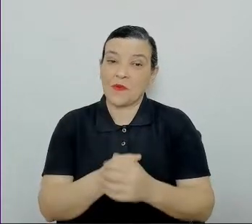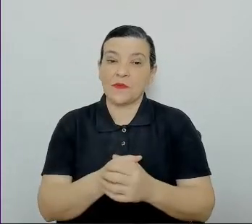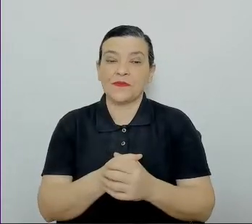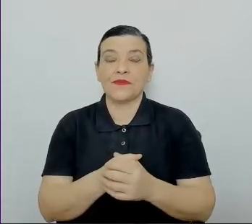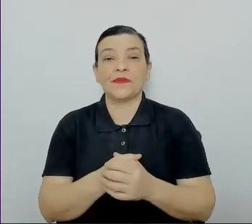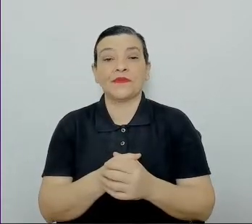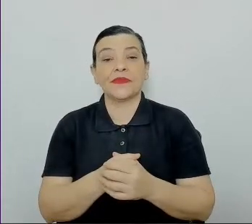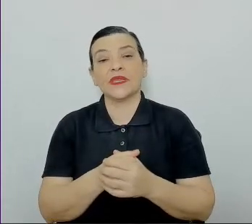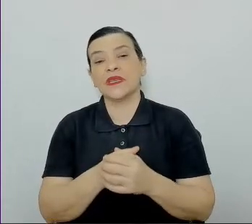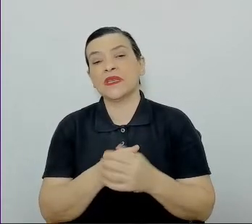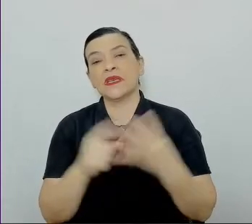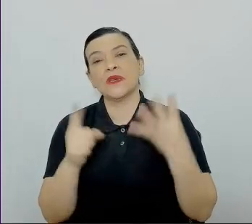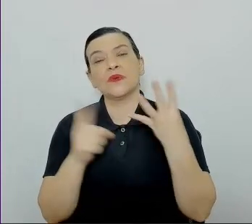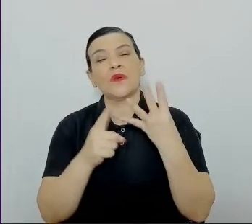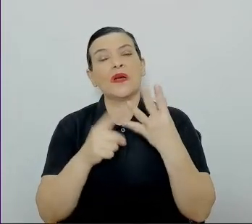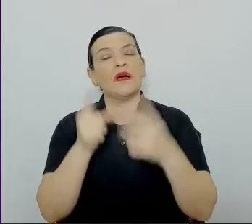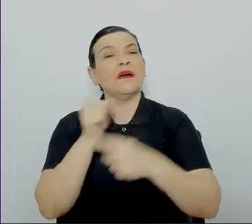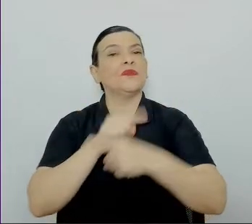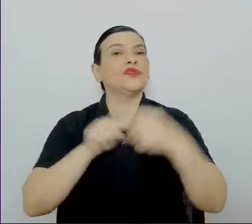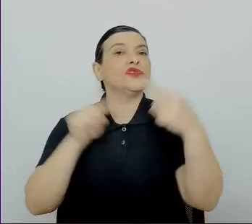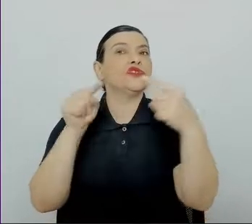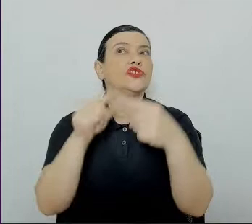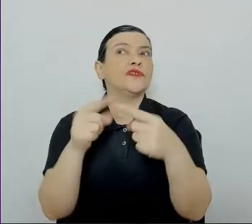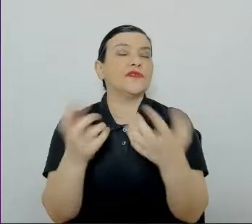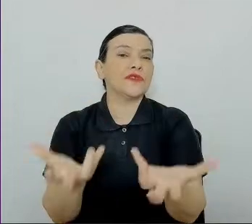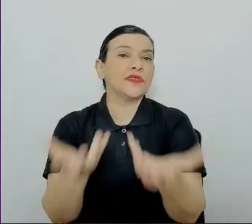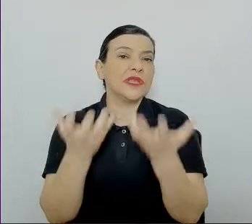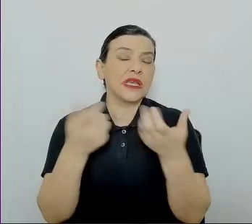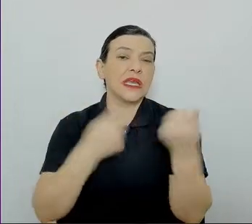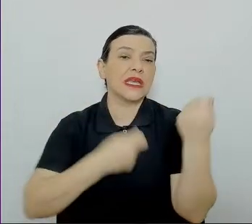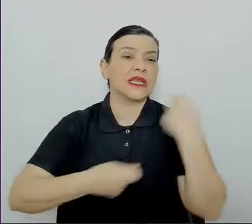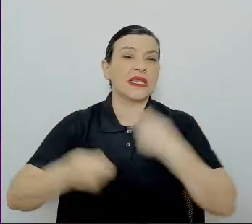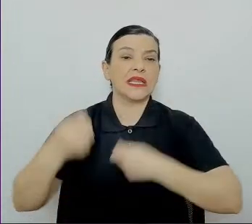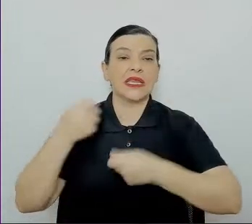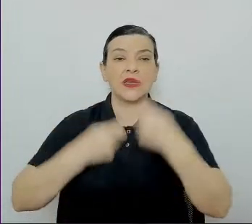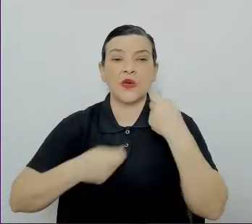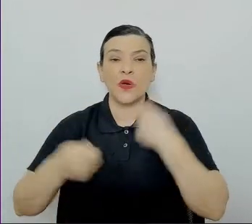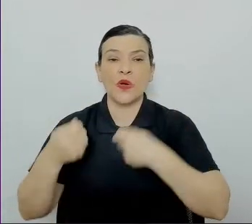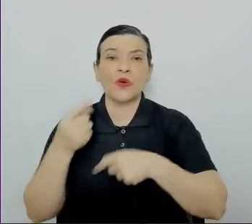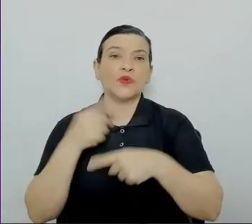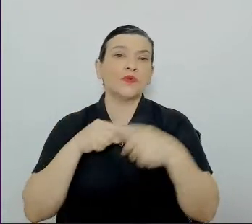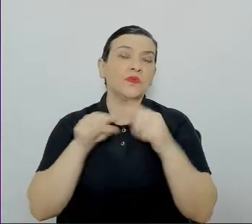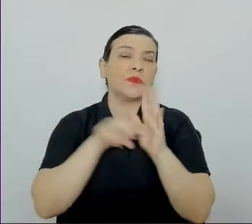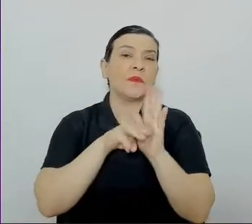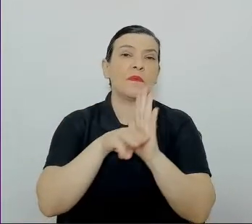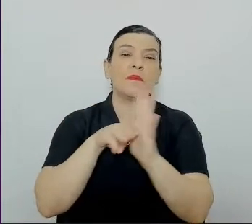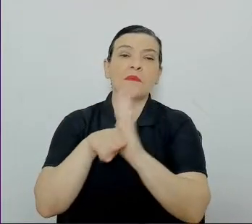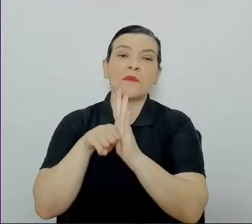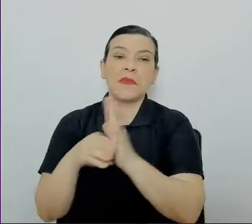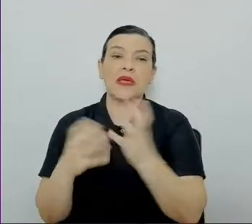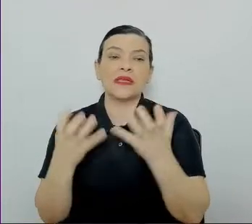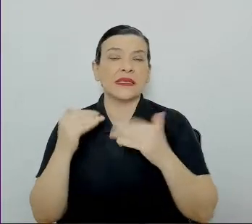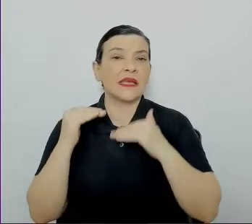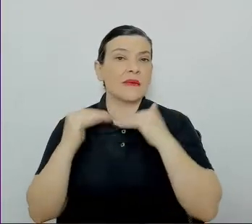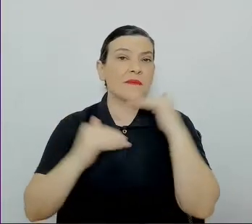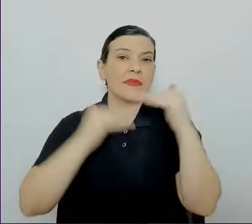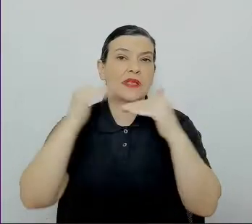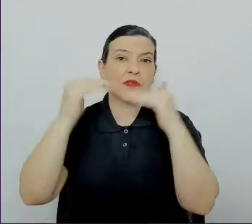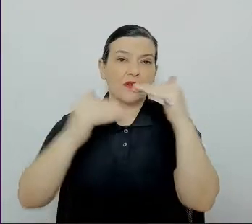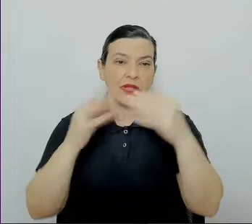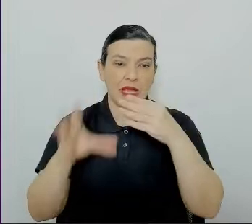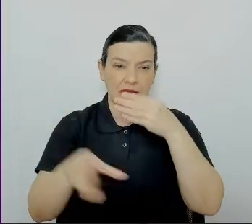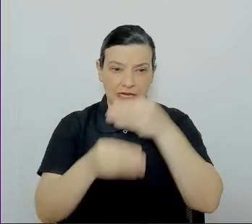O que você quer alcançar? Quais são as metas de negócio ou as métricas de produto que você quer melhorar ao implementar essa